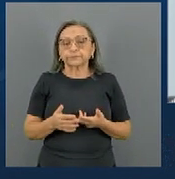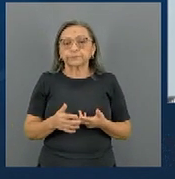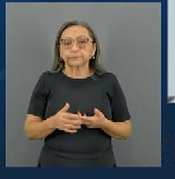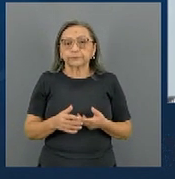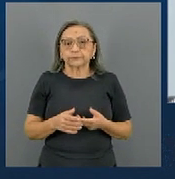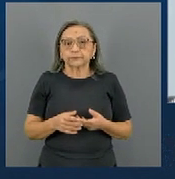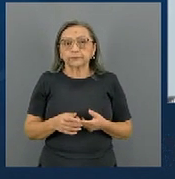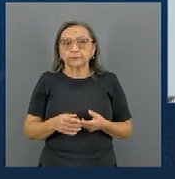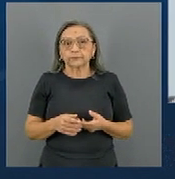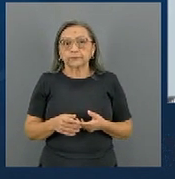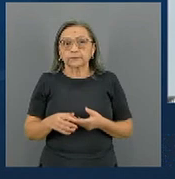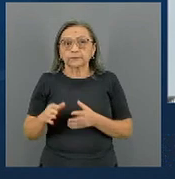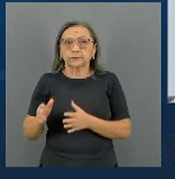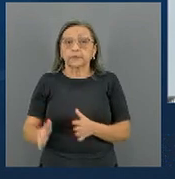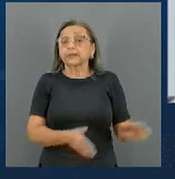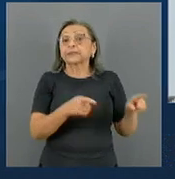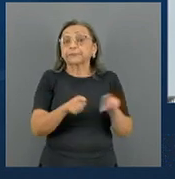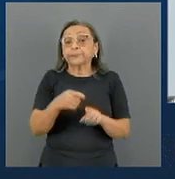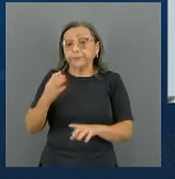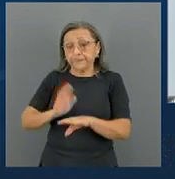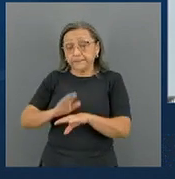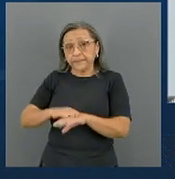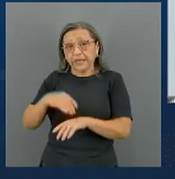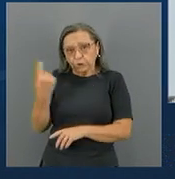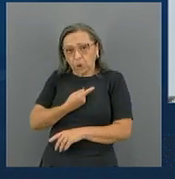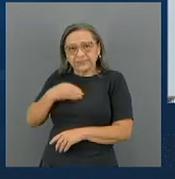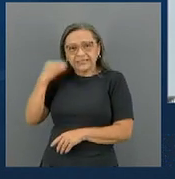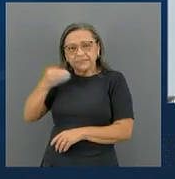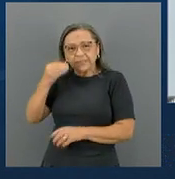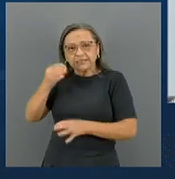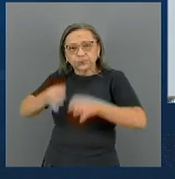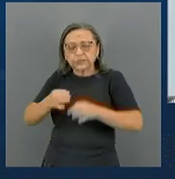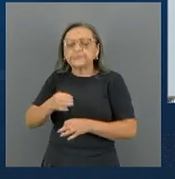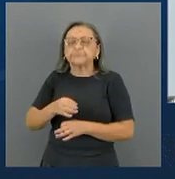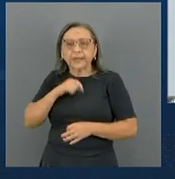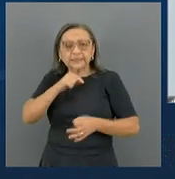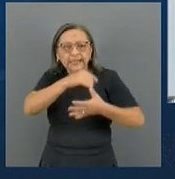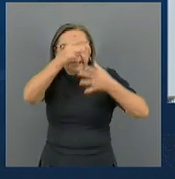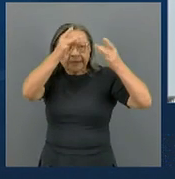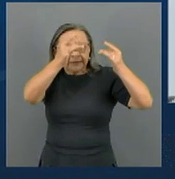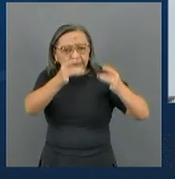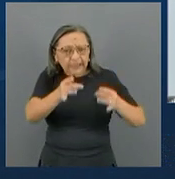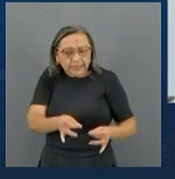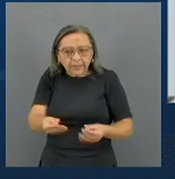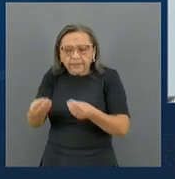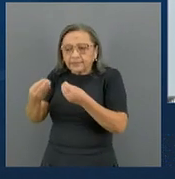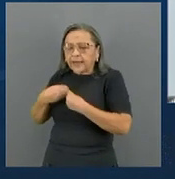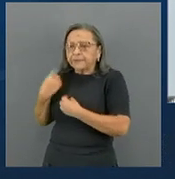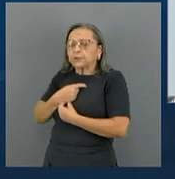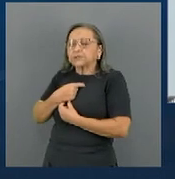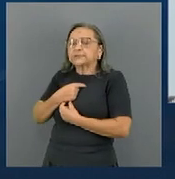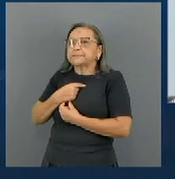Girão, pela experiência que nós temos, esse detalhamento nos permitirá a ter uma